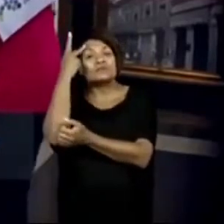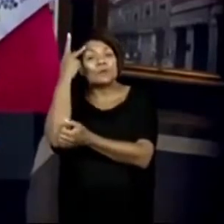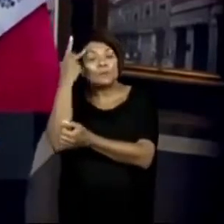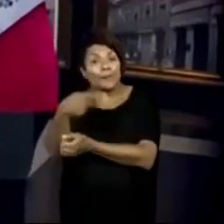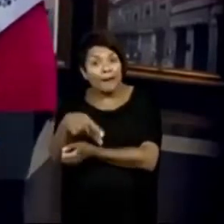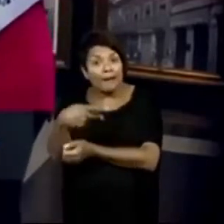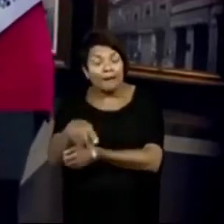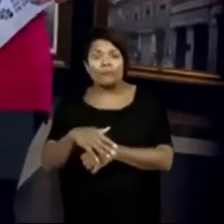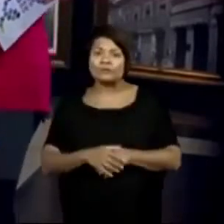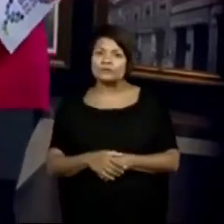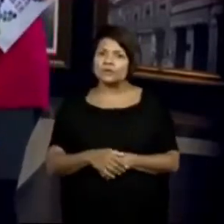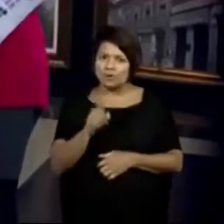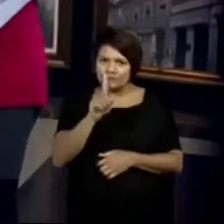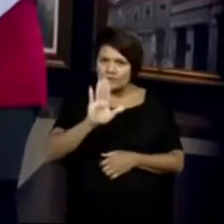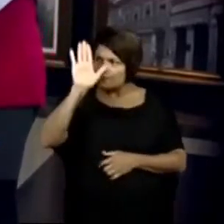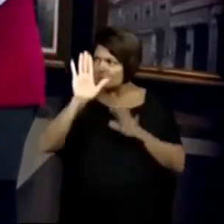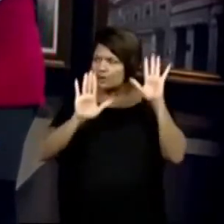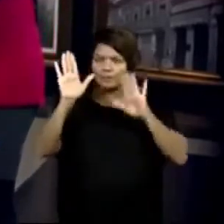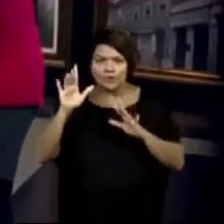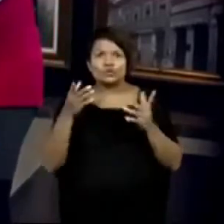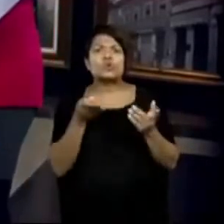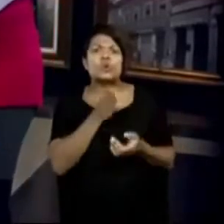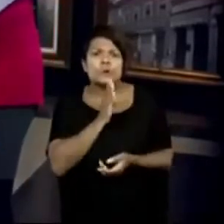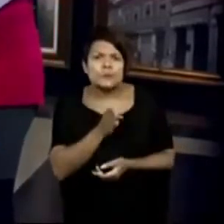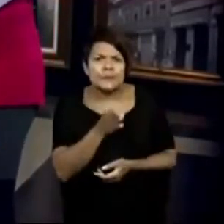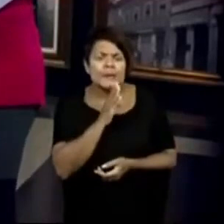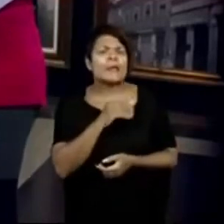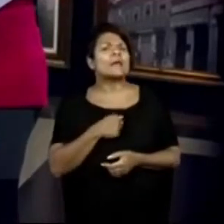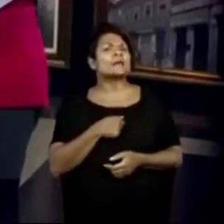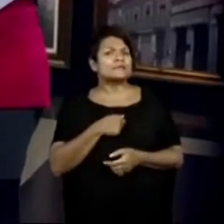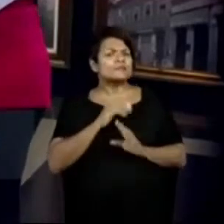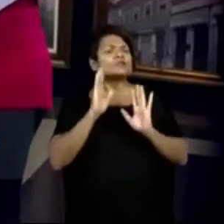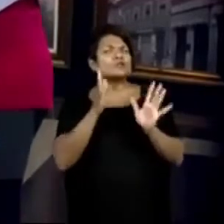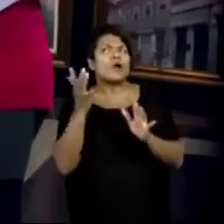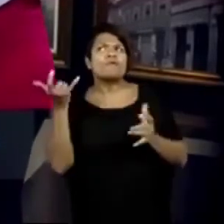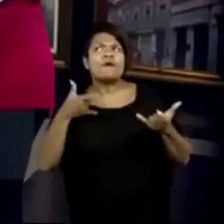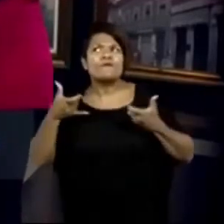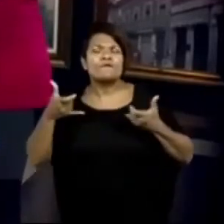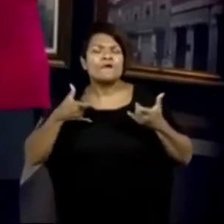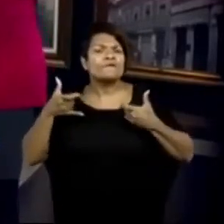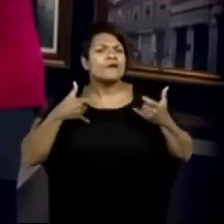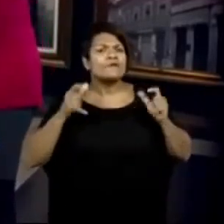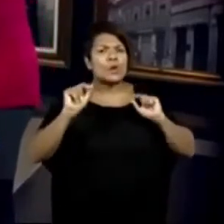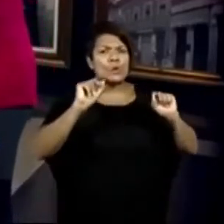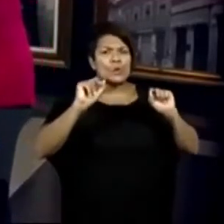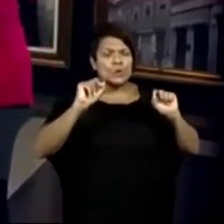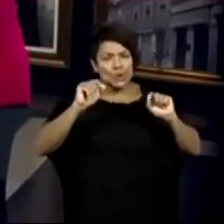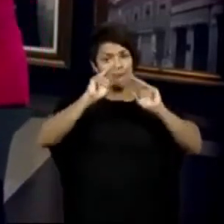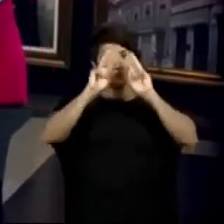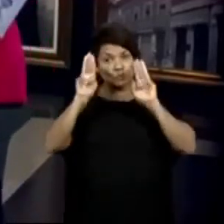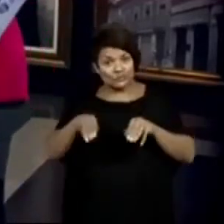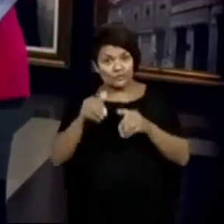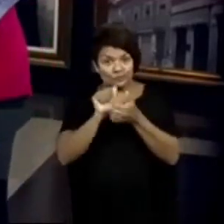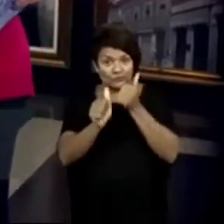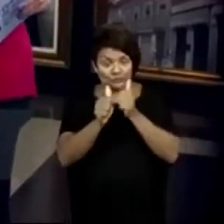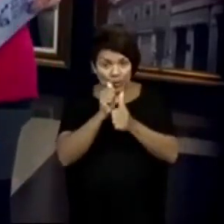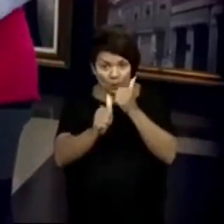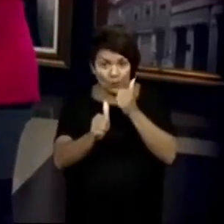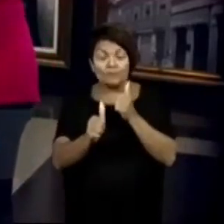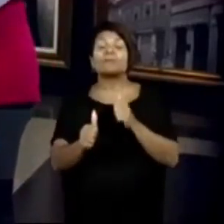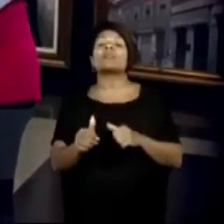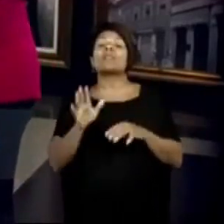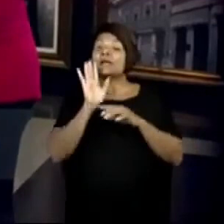gente levantou a mão que conhece ou que já ouviu falar do Museu do Futebol? Então, se você conhece,